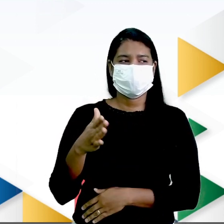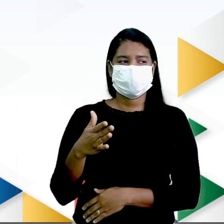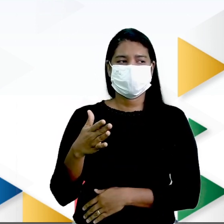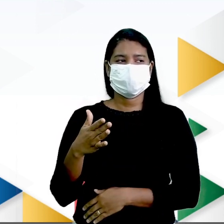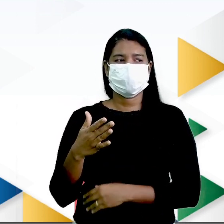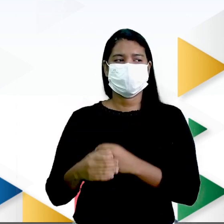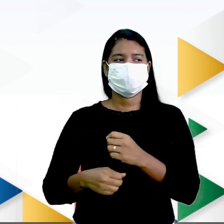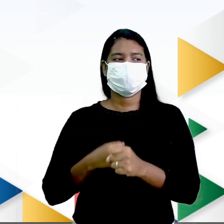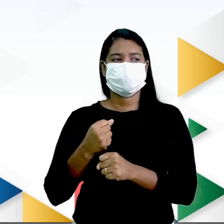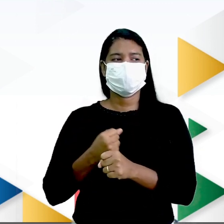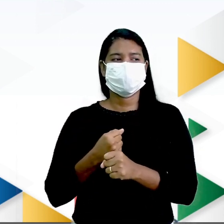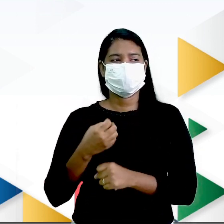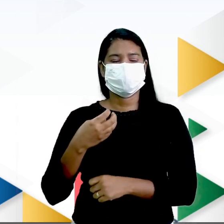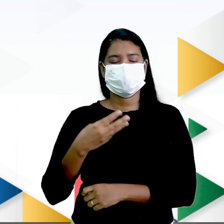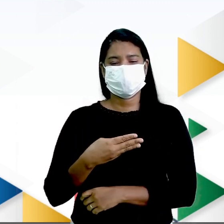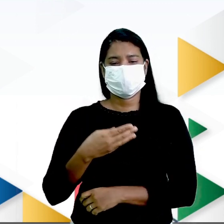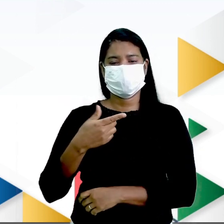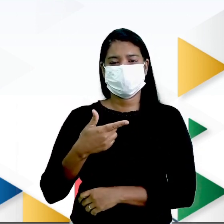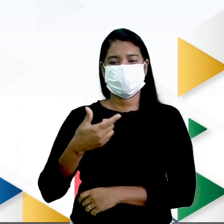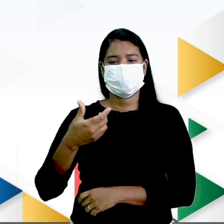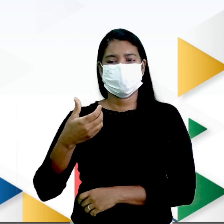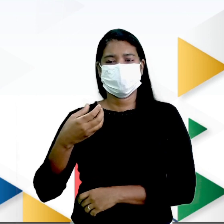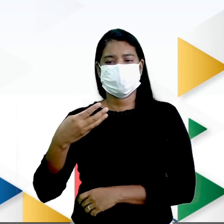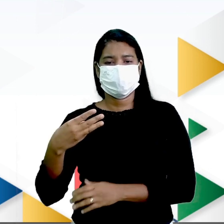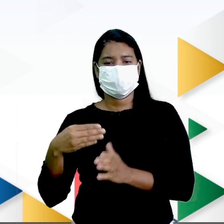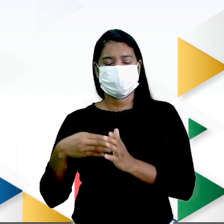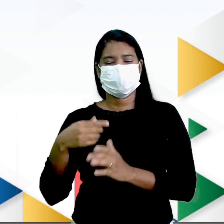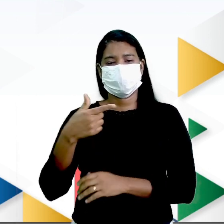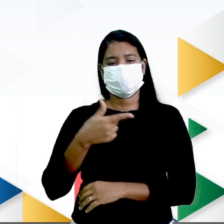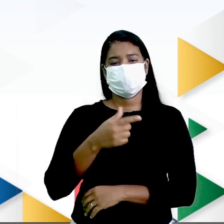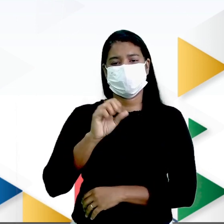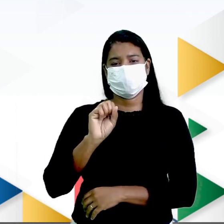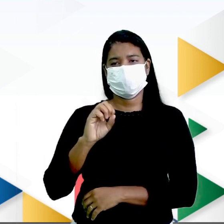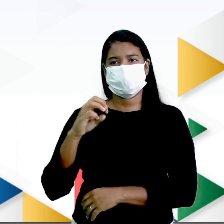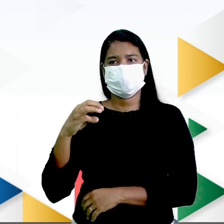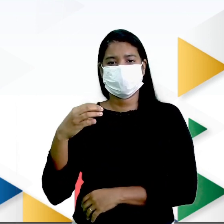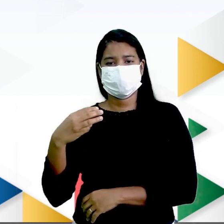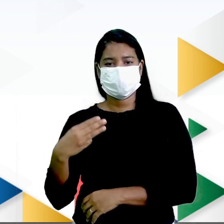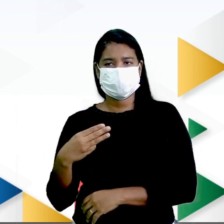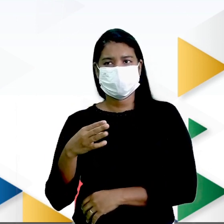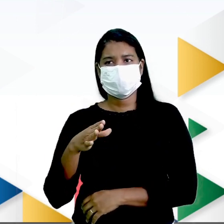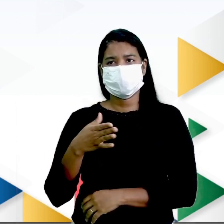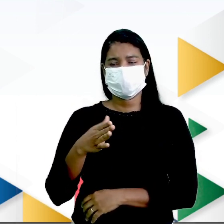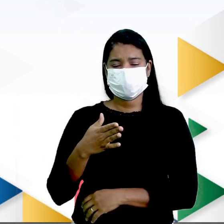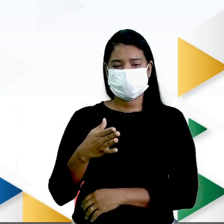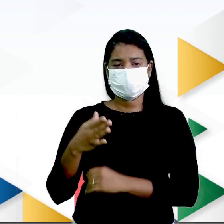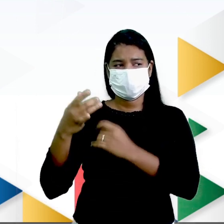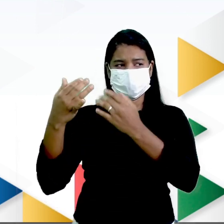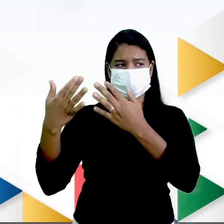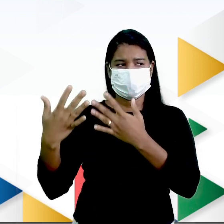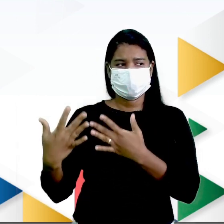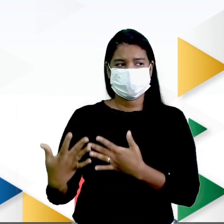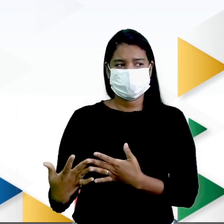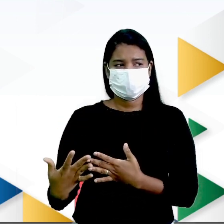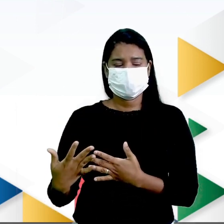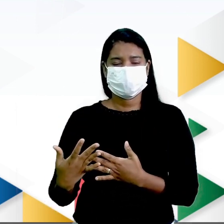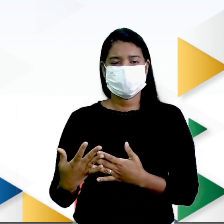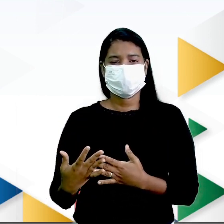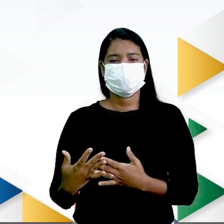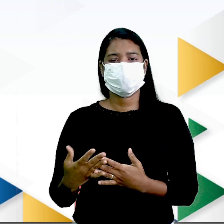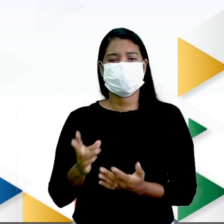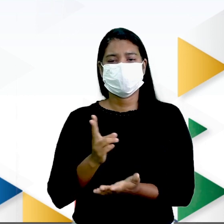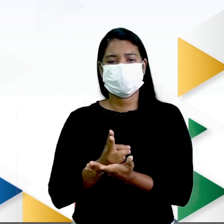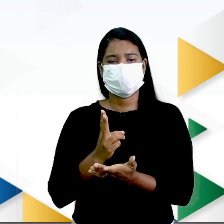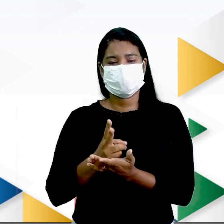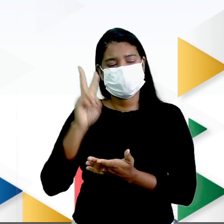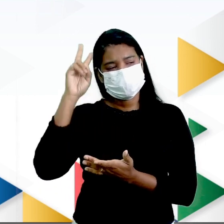ano de 323 a 283 e aproximadamente, porque os relatos não são tão precisos. Toda vez que a gente falar